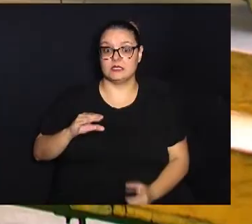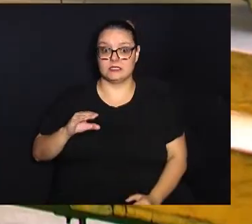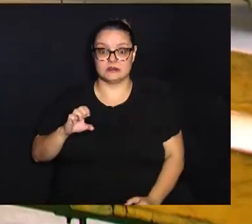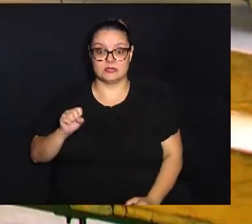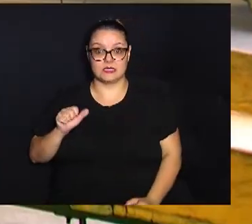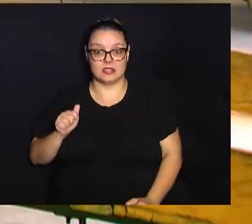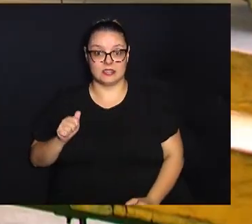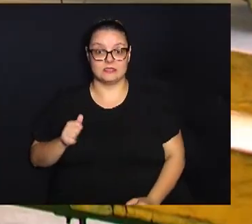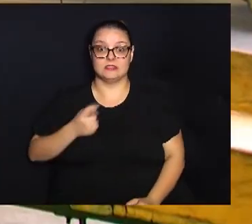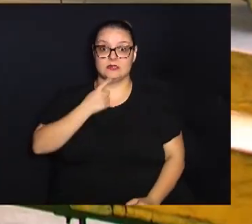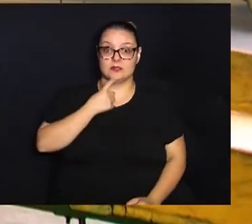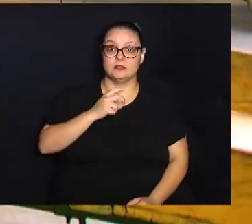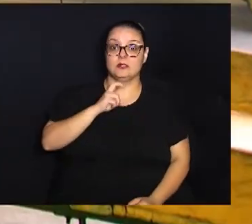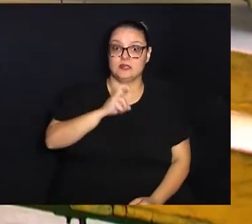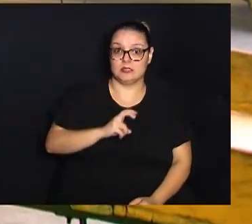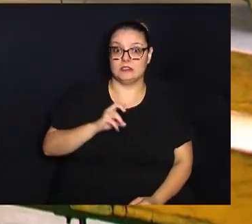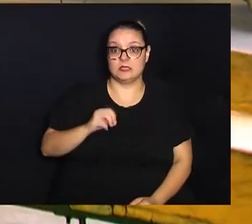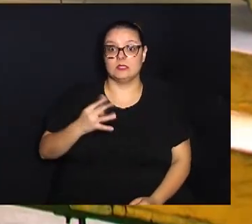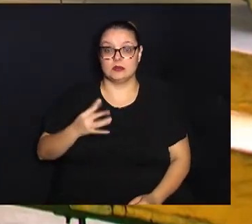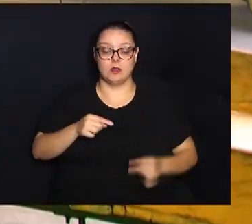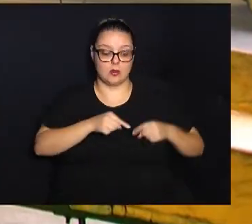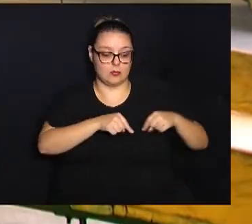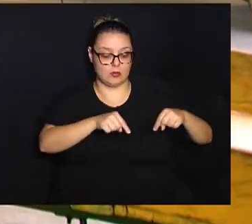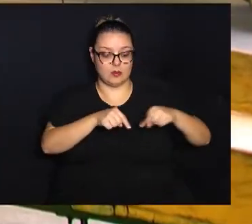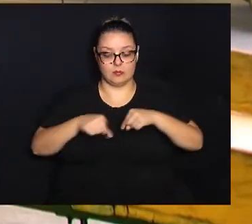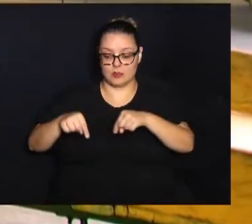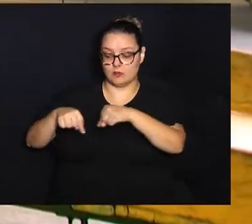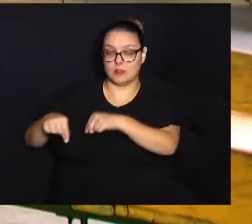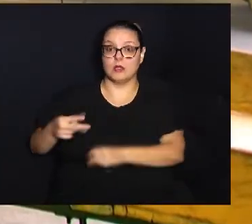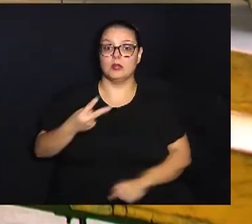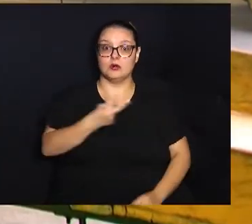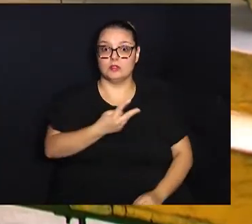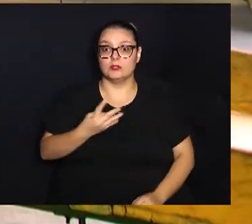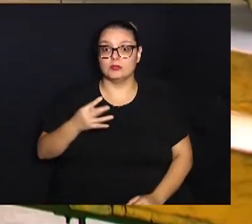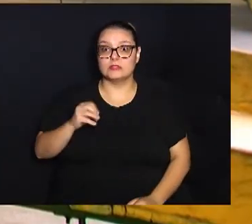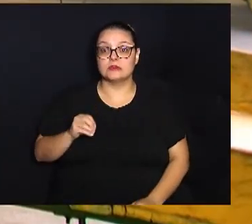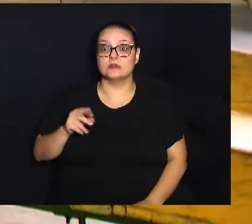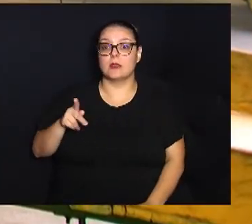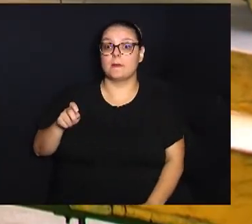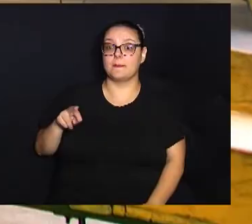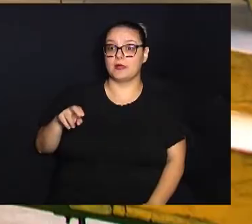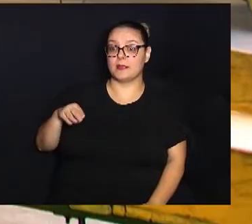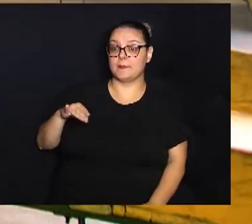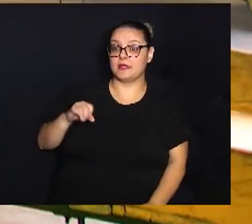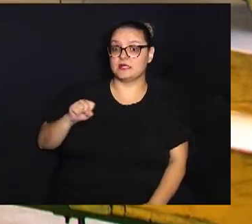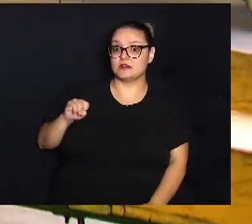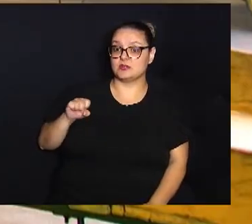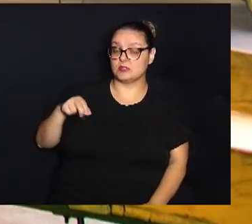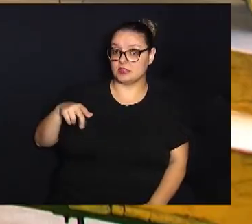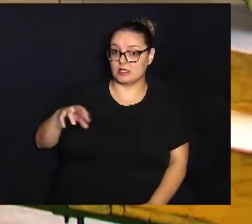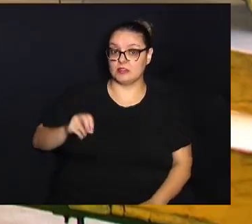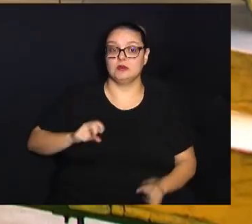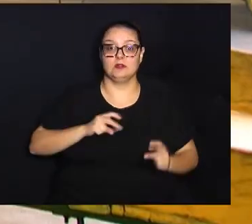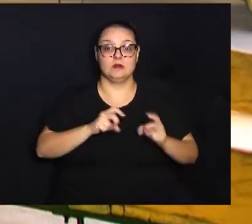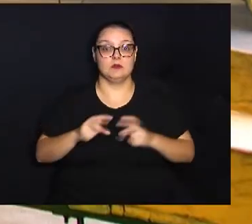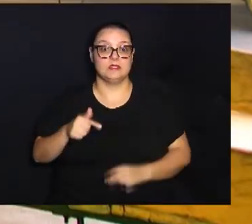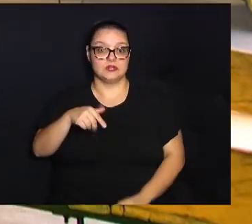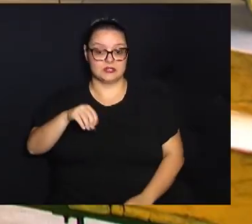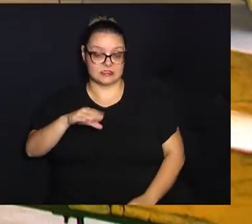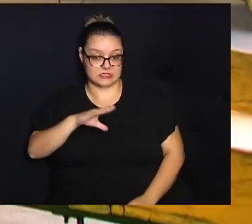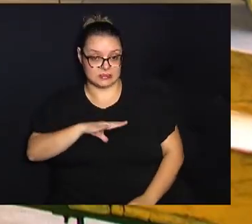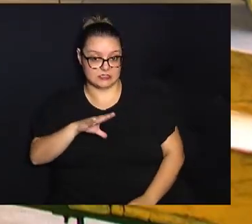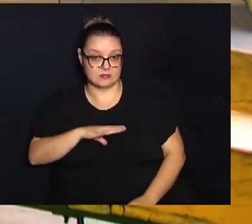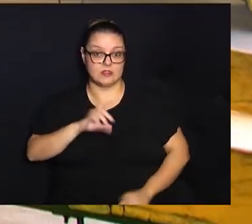Campinas tem 504 boxes e 240 permissionários que comercializam produtos de 70 municípios